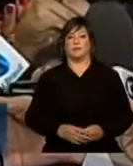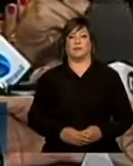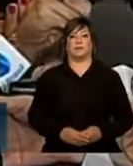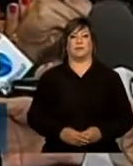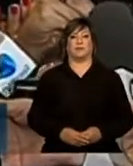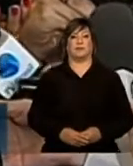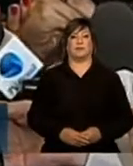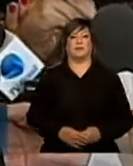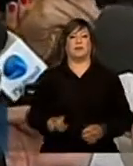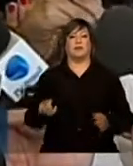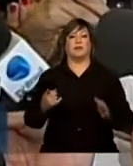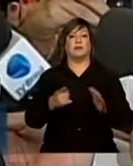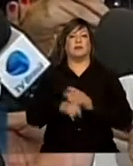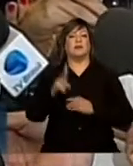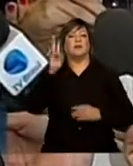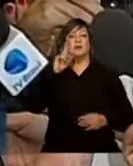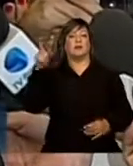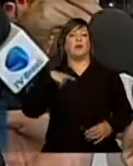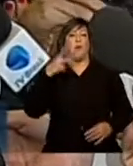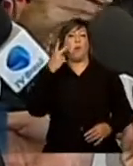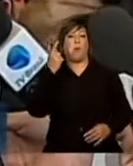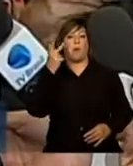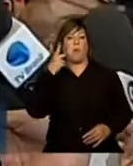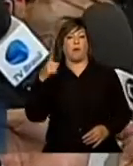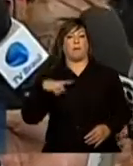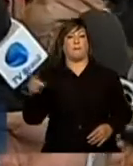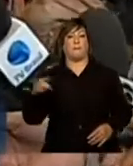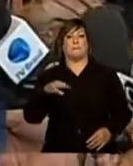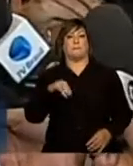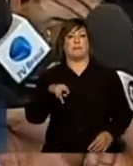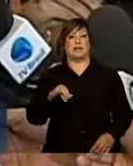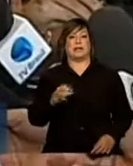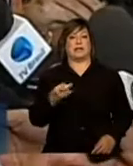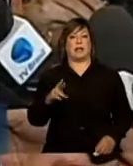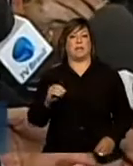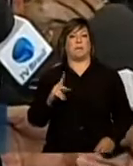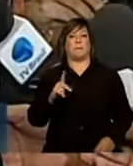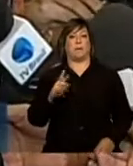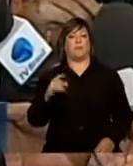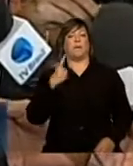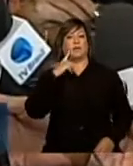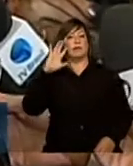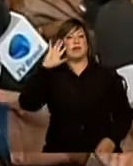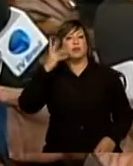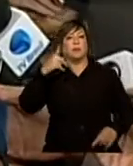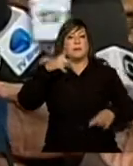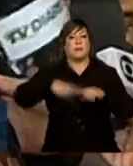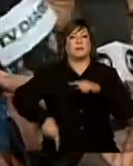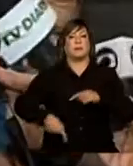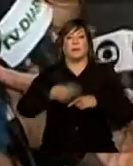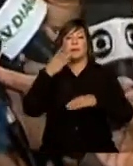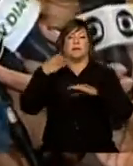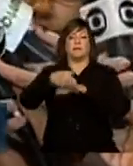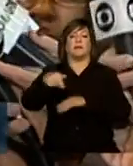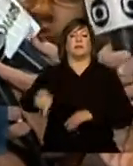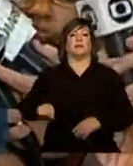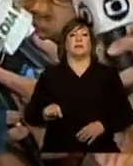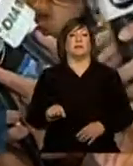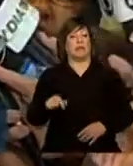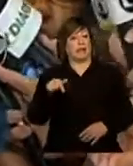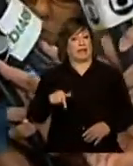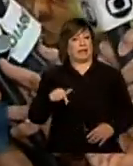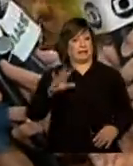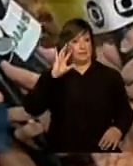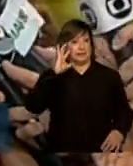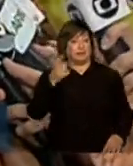atitude do Ministério Público do Ceará, que tentou interferir para impedir a atuação dos médicos estrangeiros lá no estado? Não, foi uma